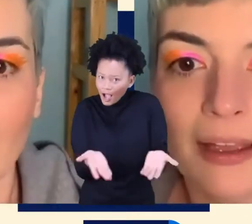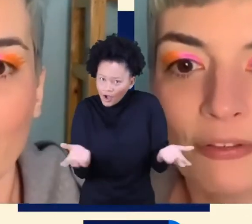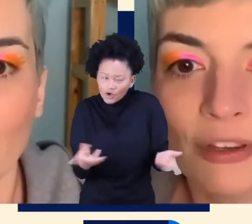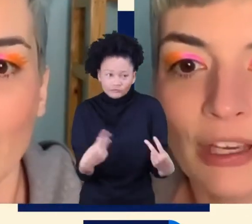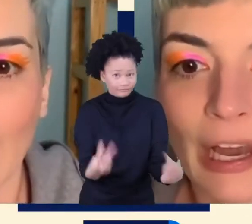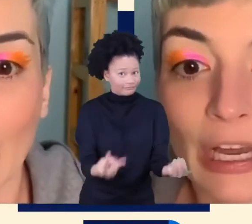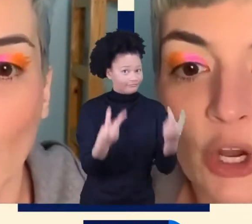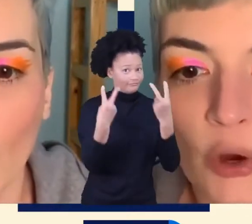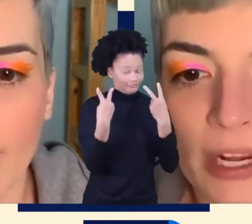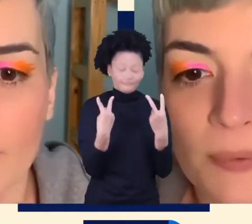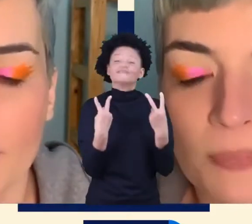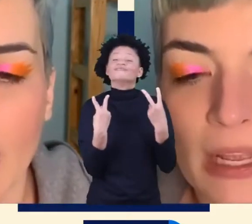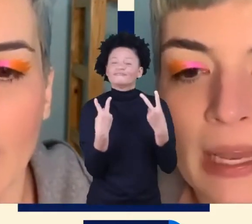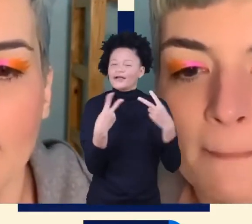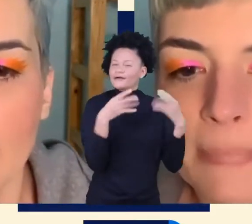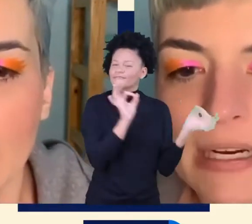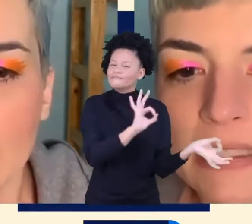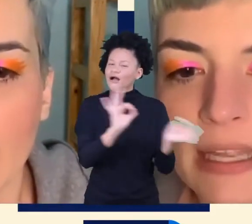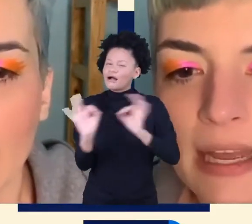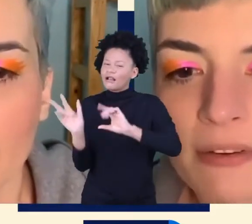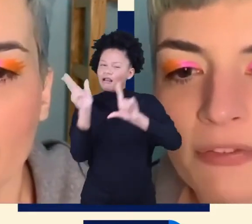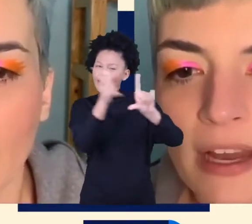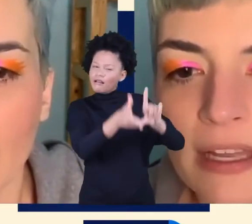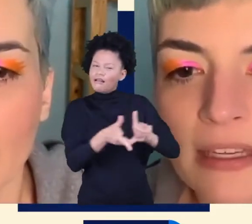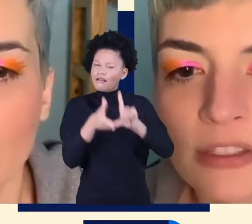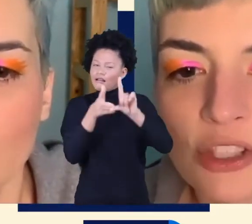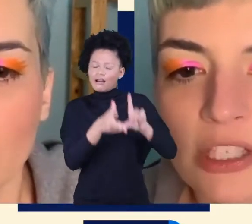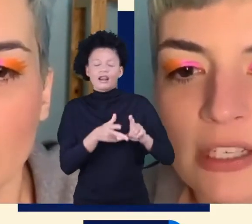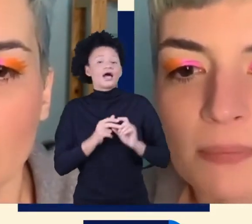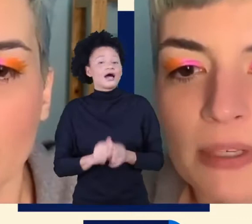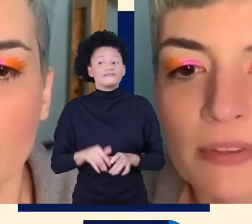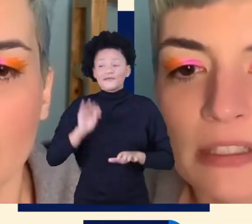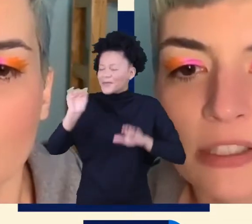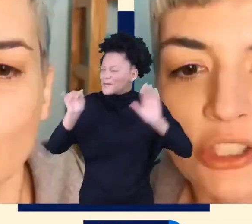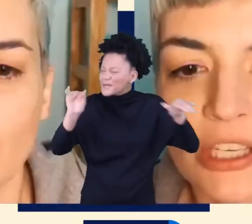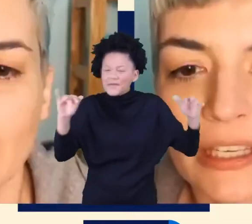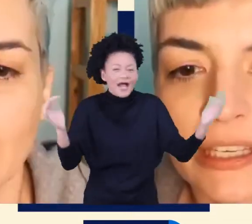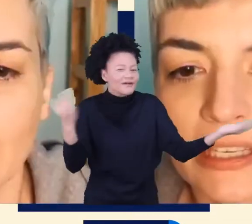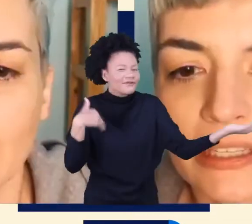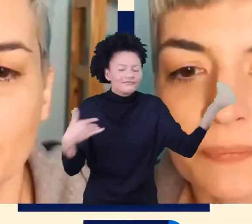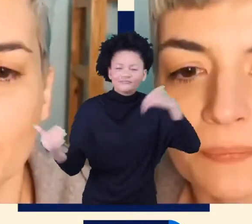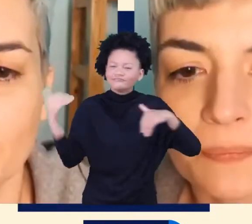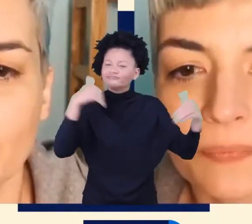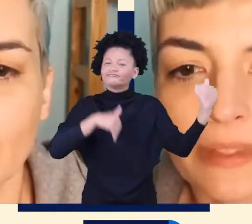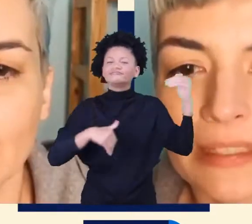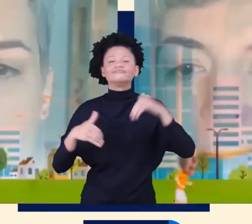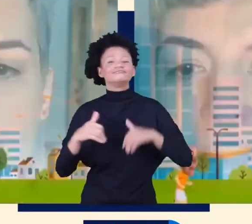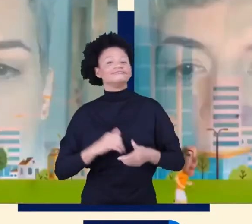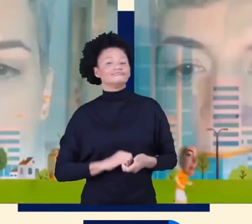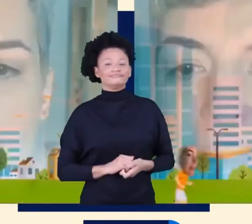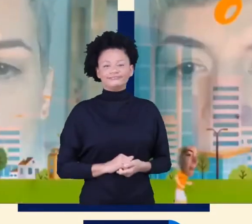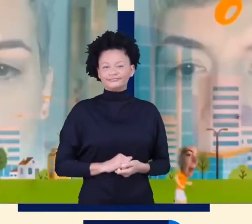a live agora. Manda lá, fala, indica pra vir assistir aqui.